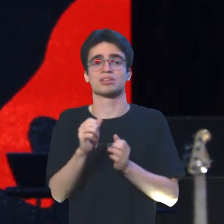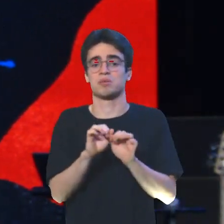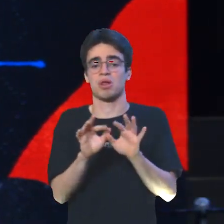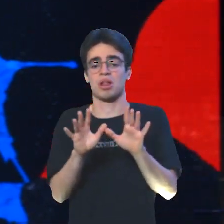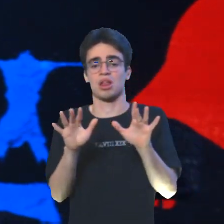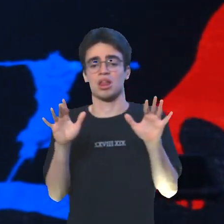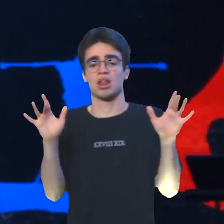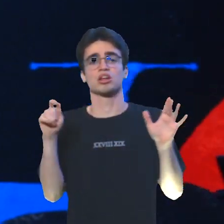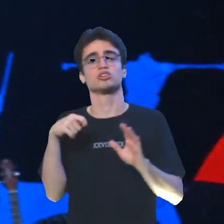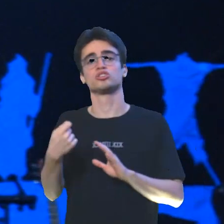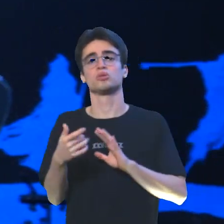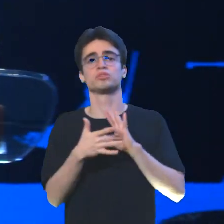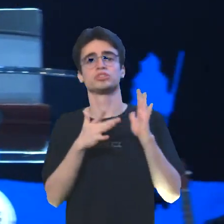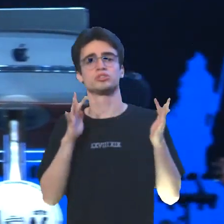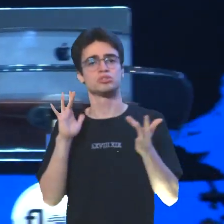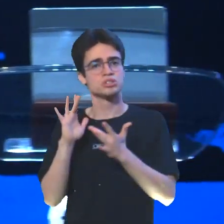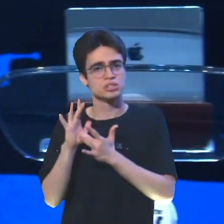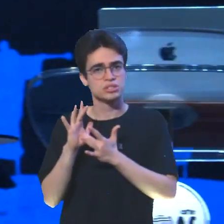Jesus.